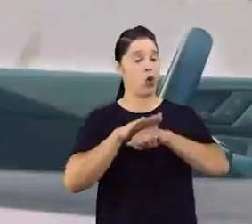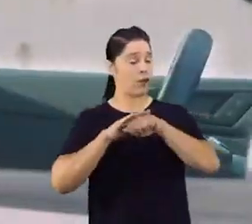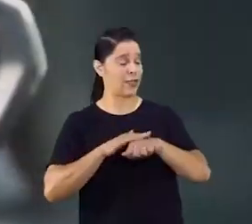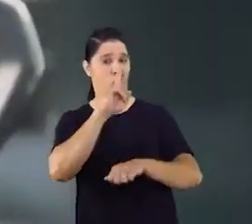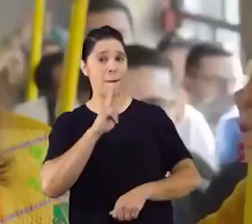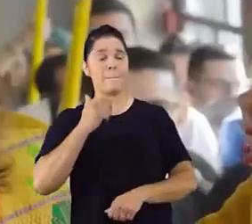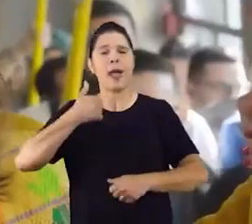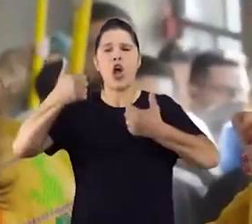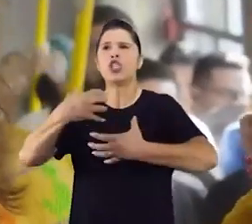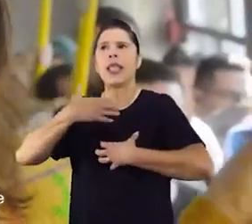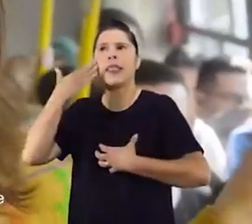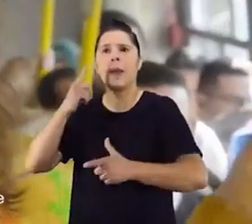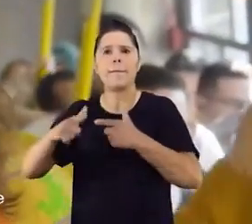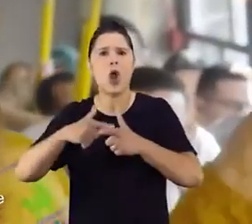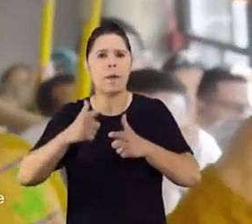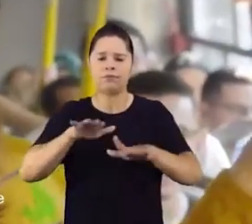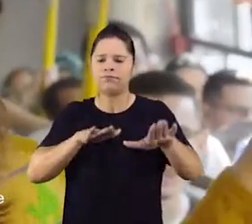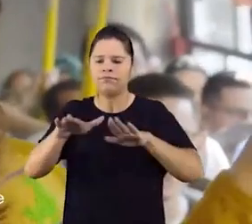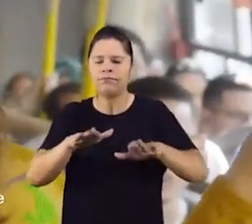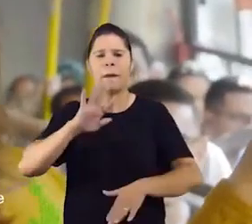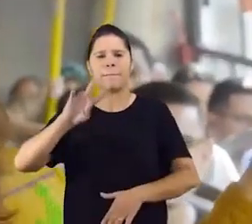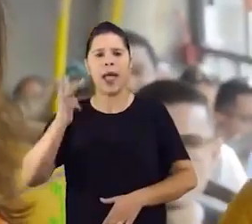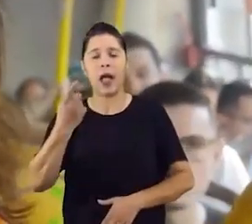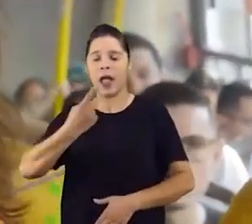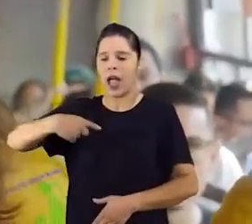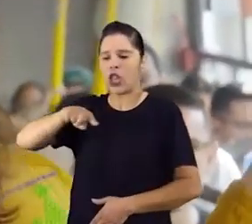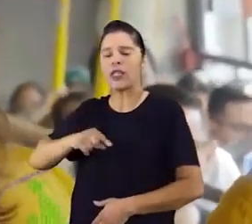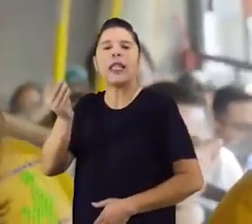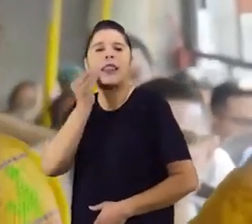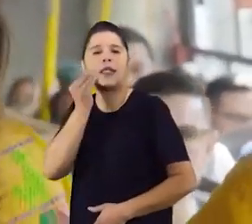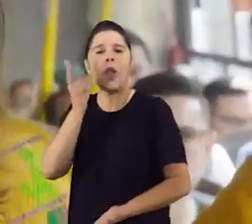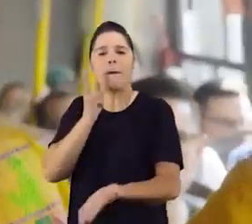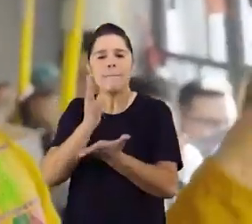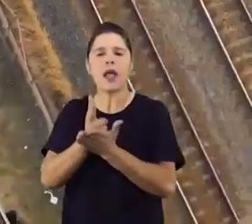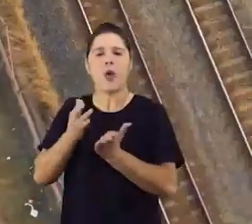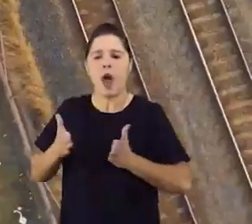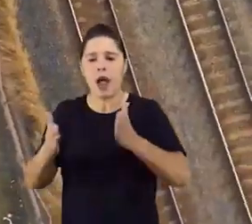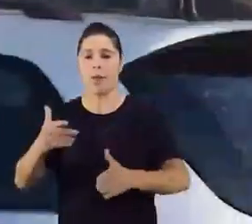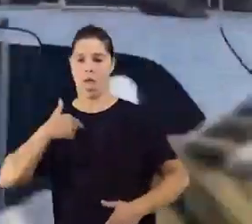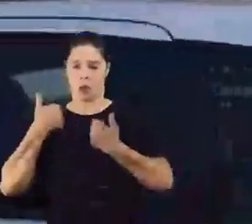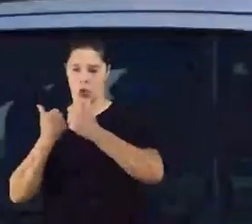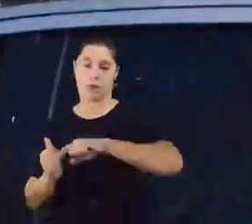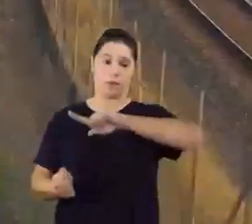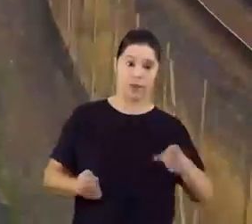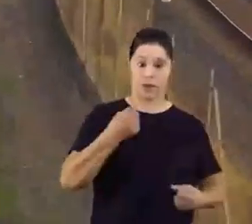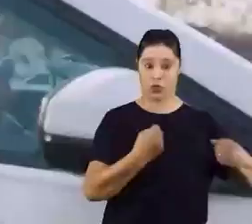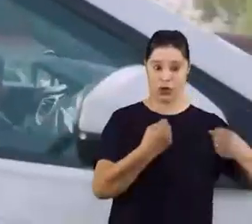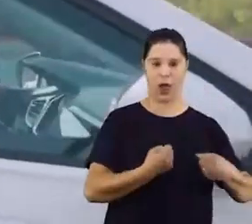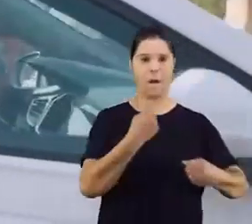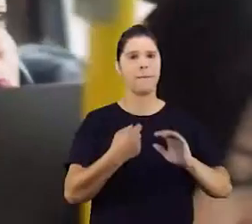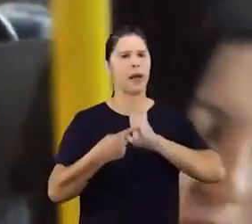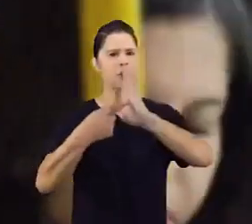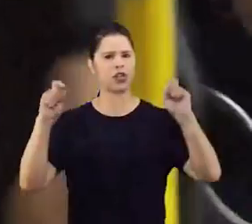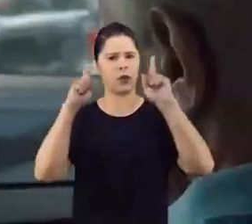Falei pro Rogério que a melhor forma da gente entender os problemas da mobilidade em Belo Horizonte era fazendo o mesmo trajeto, um de ônibus, outro de carro,